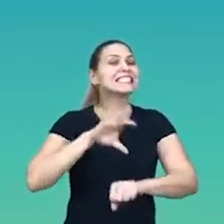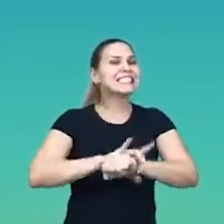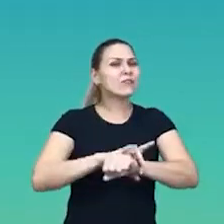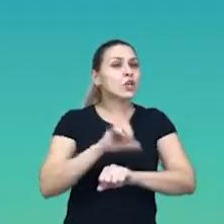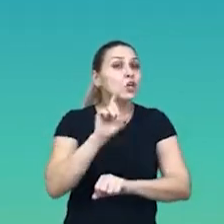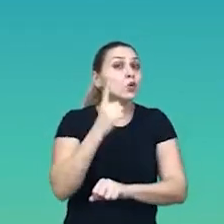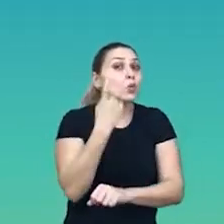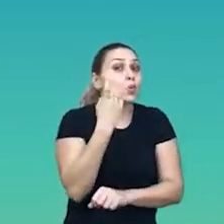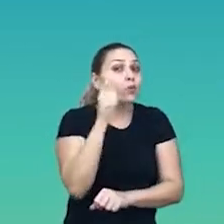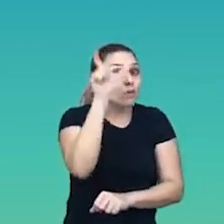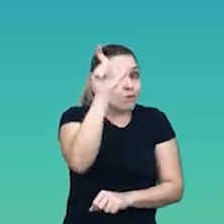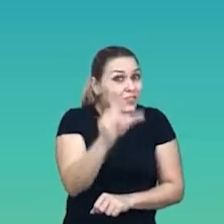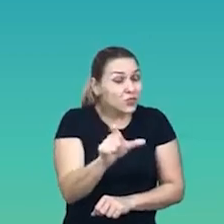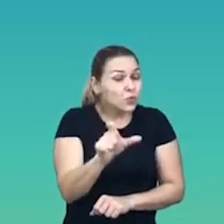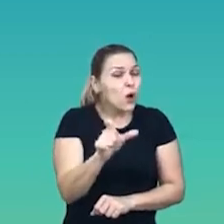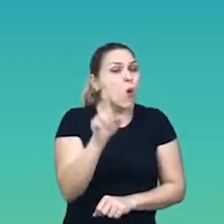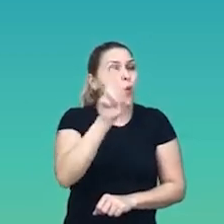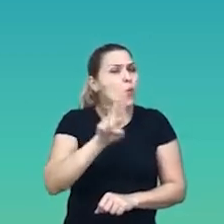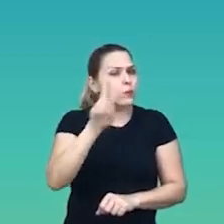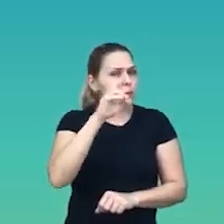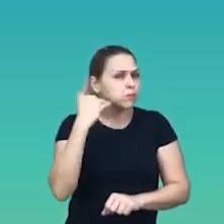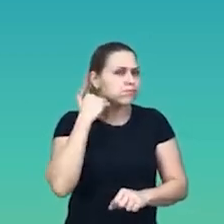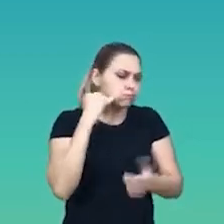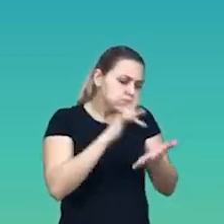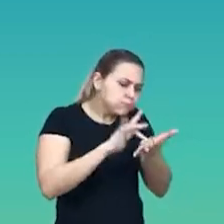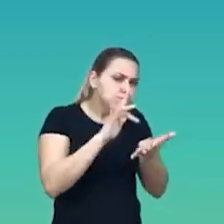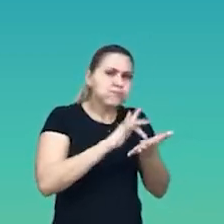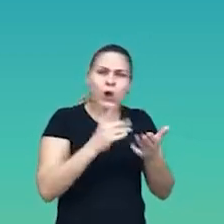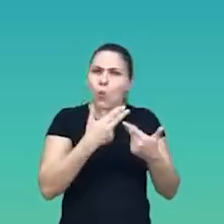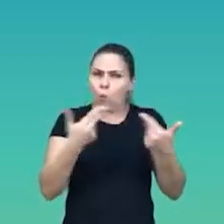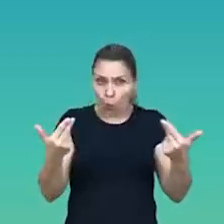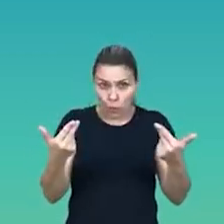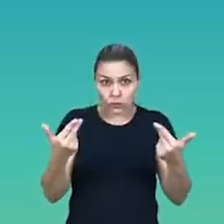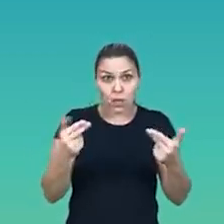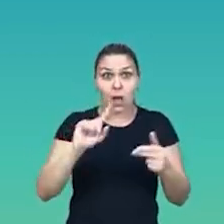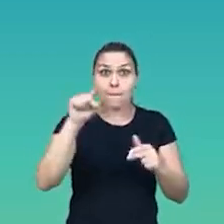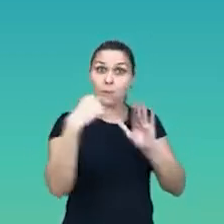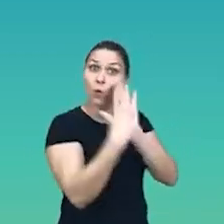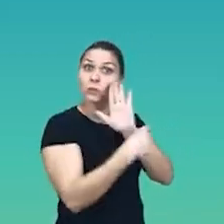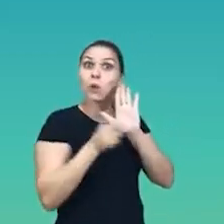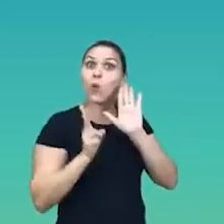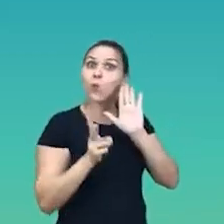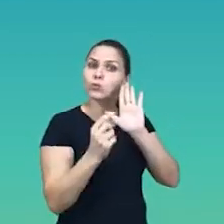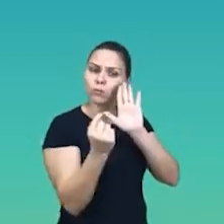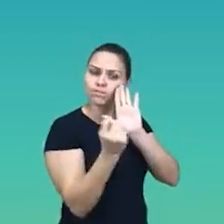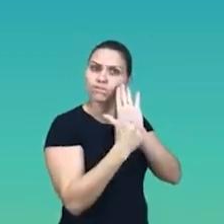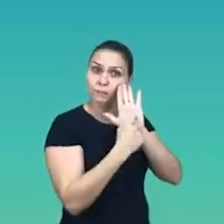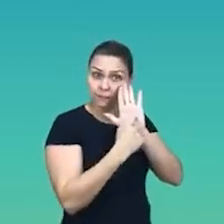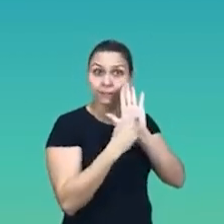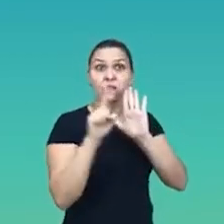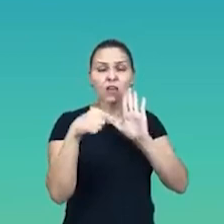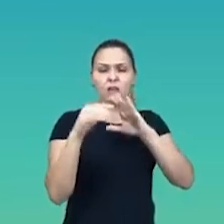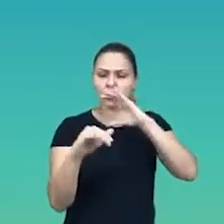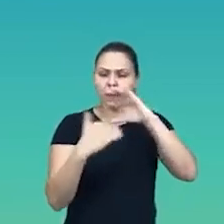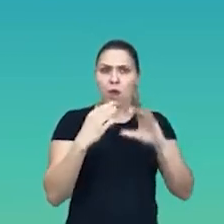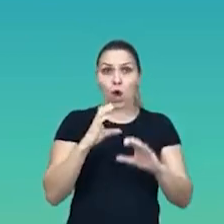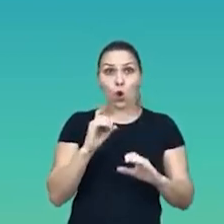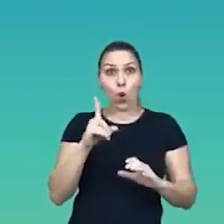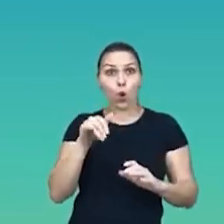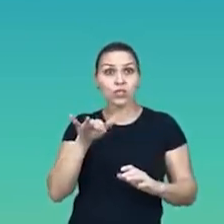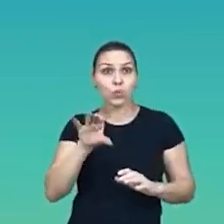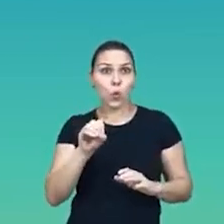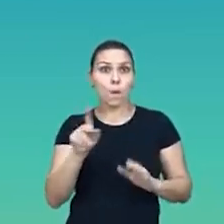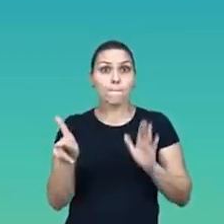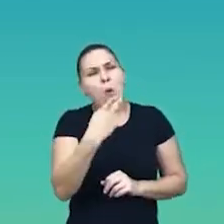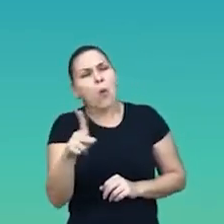Tem. Com ele, é possível pagar boletos e contas, como água e telefone, fazer compras pela internet e